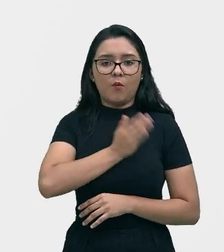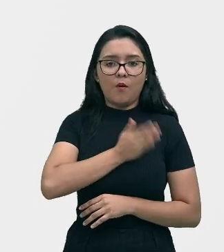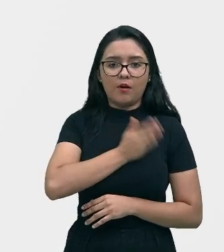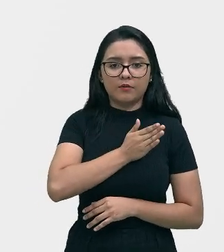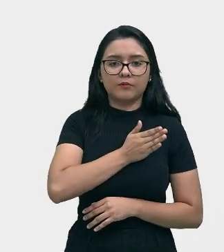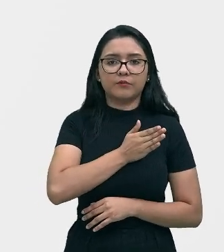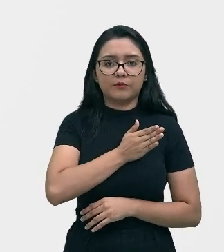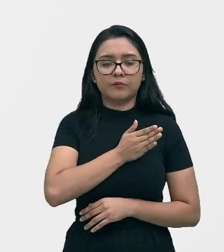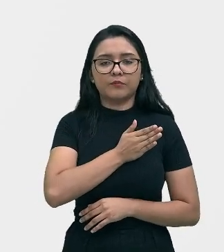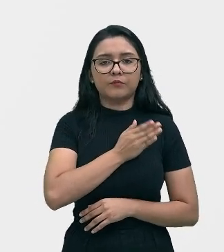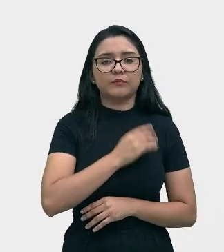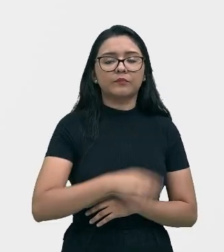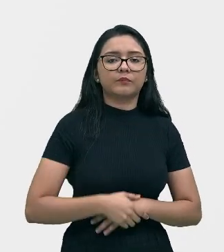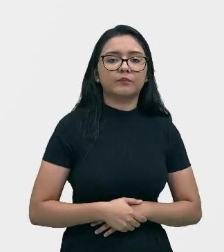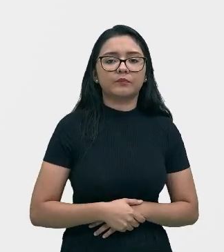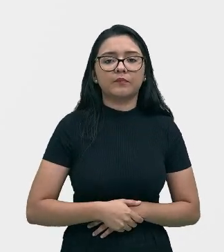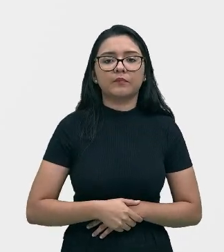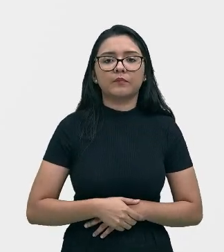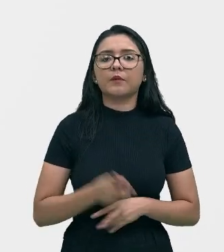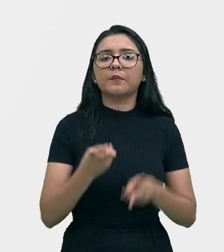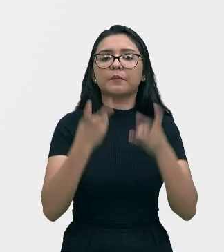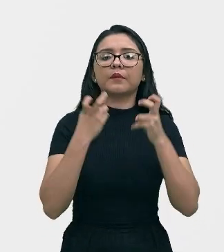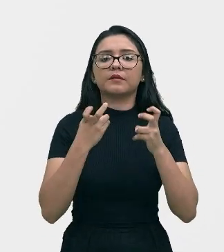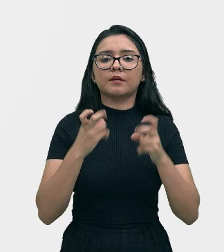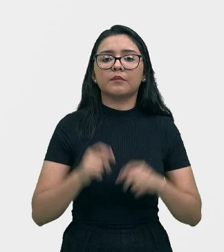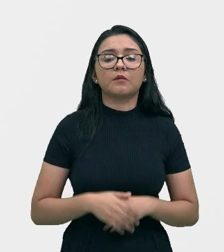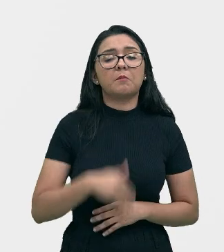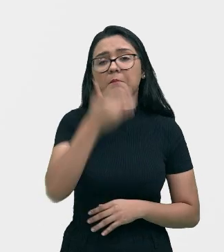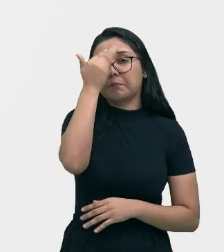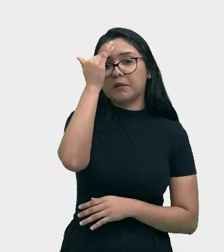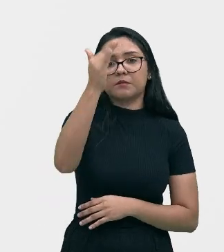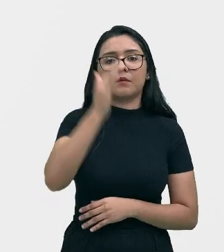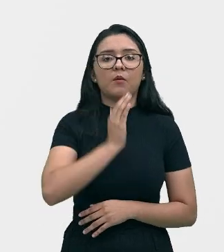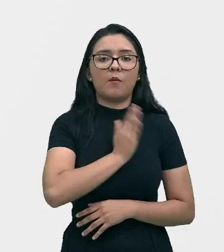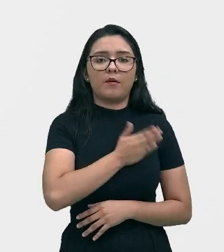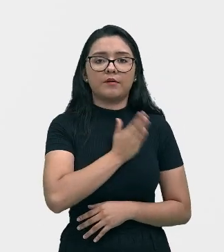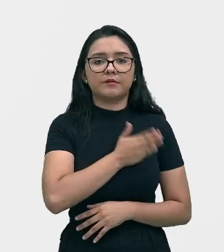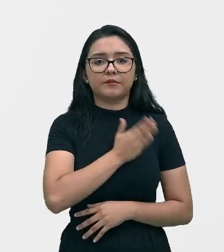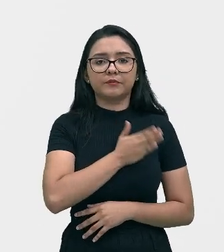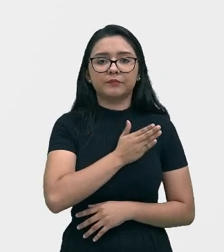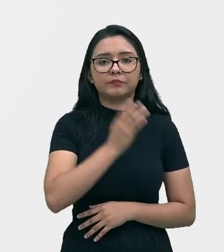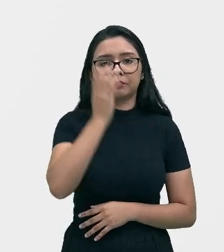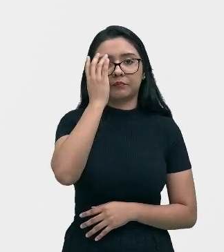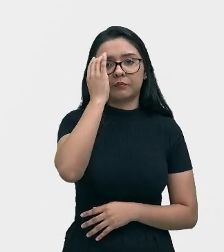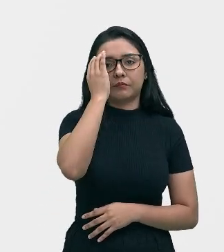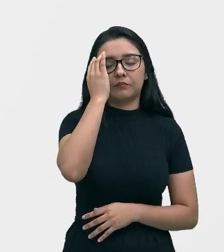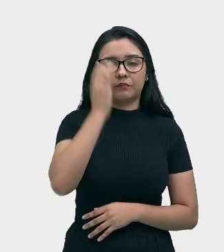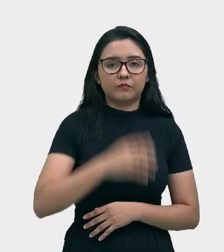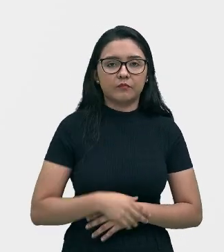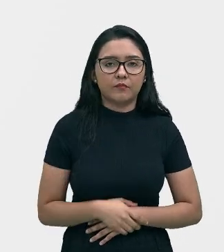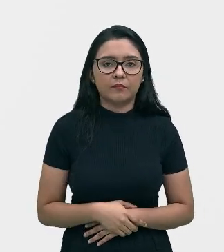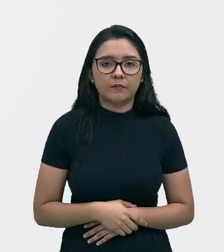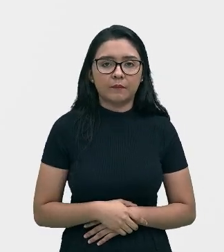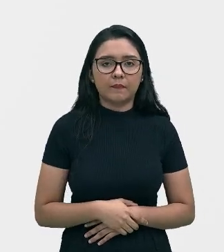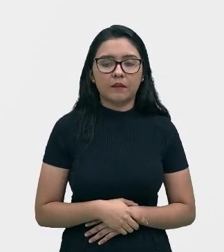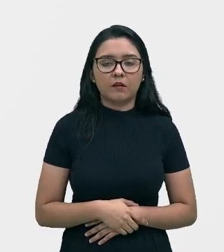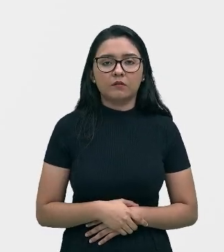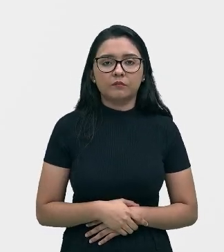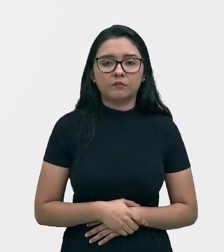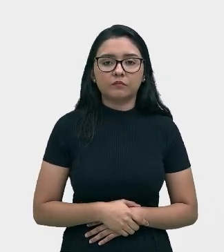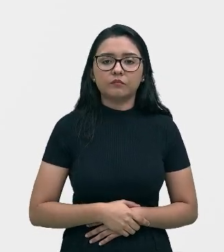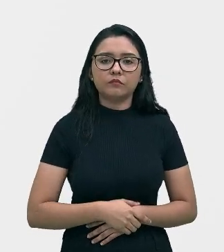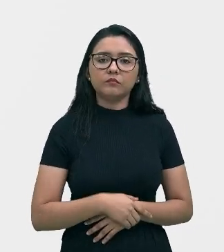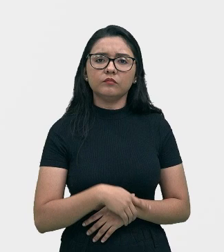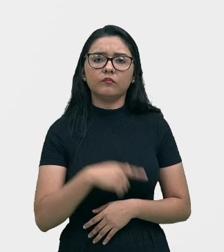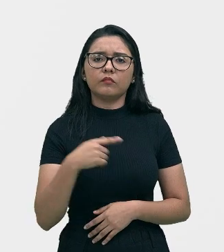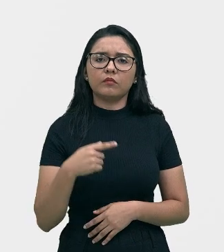né? A gente observa aqui o nosso órgão principal do sistema circulatório, o coração. E aí o que acontece? O coração